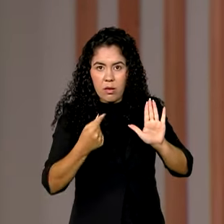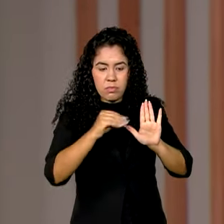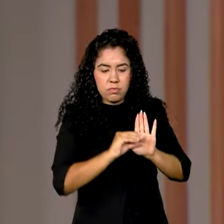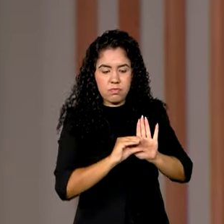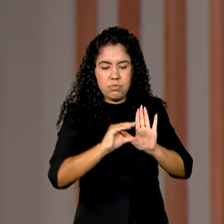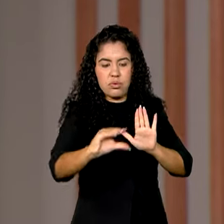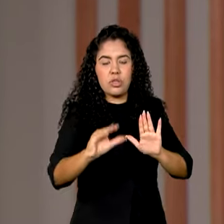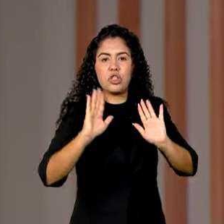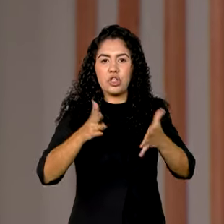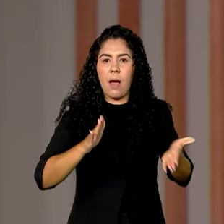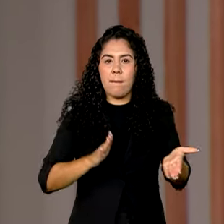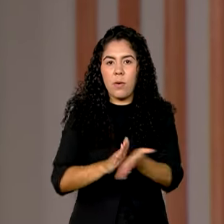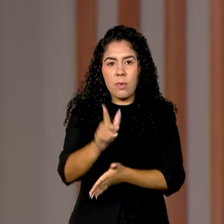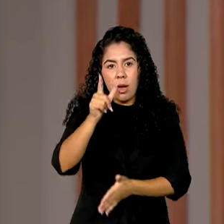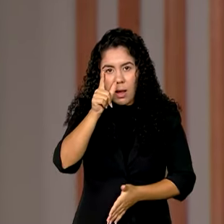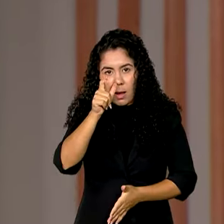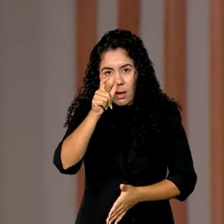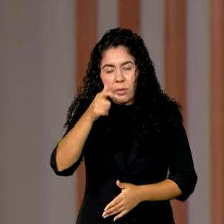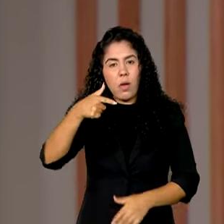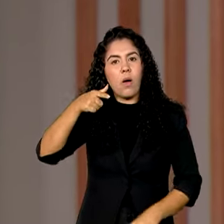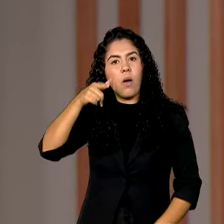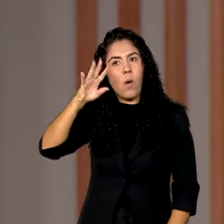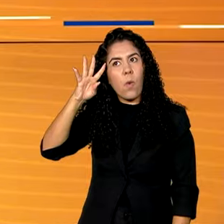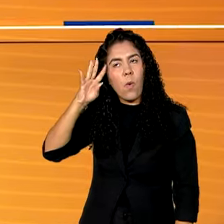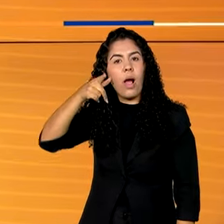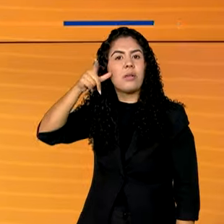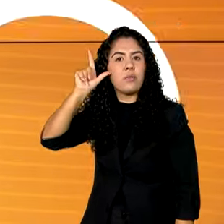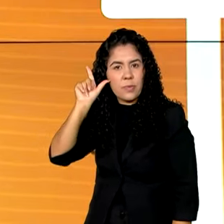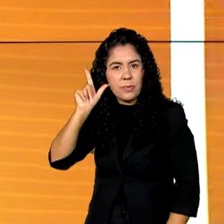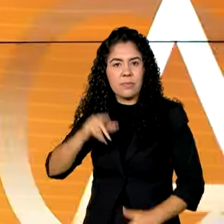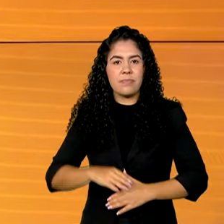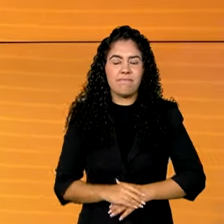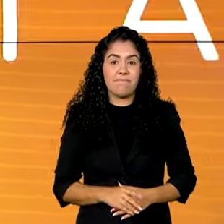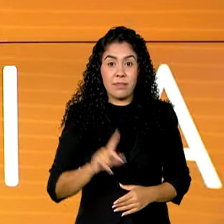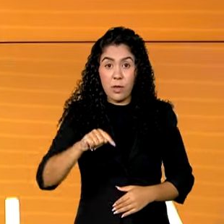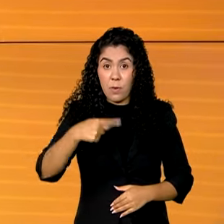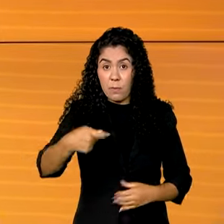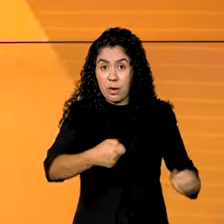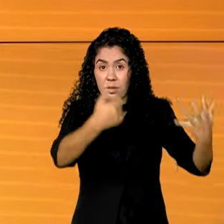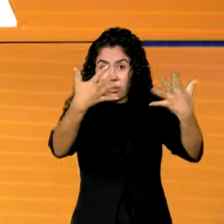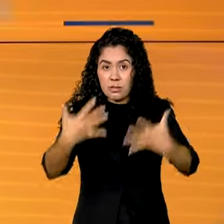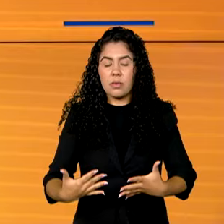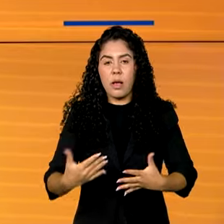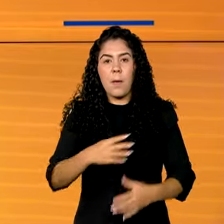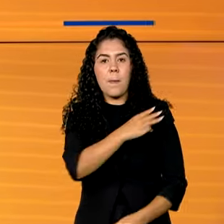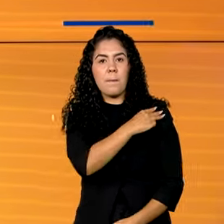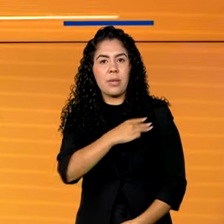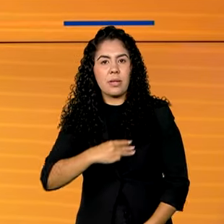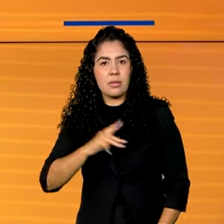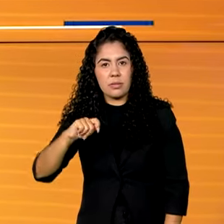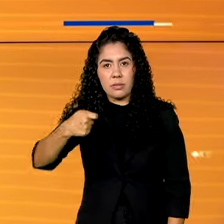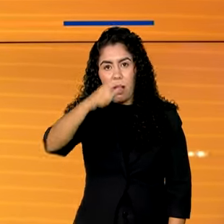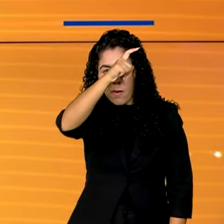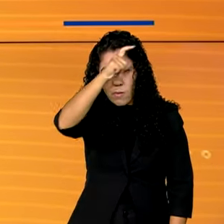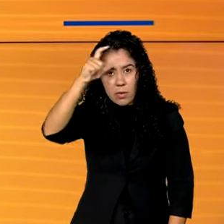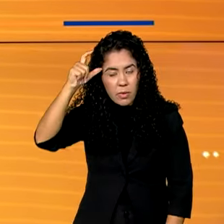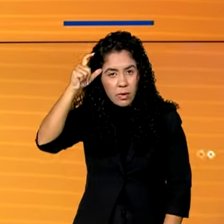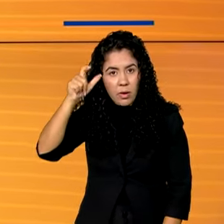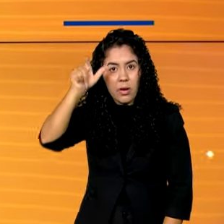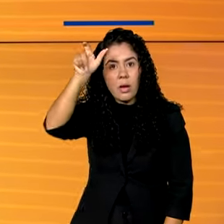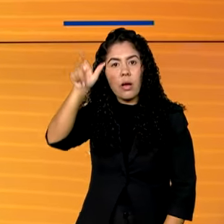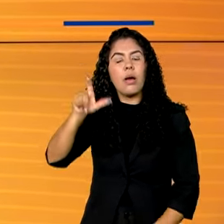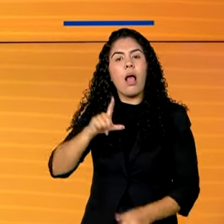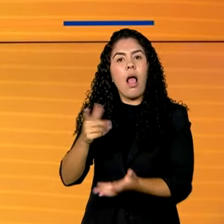foi publicada no Diário Oficial dessa quarta-feira Veja a seguir Ministro Ricardo Lewandowski recebe lideranças